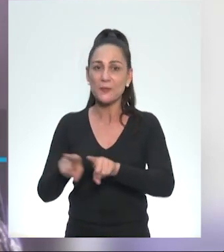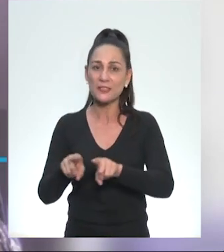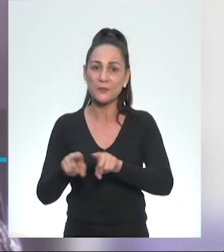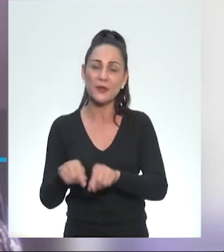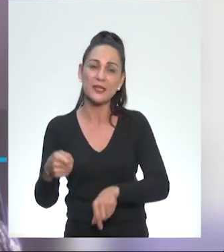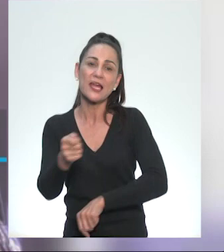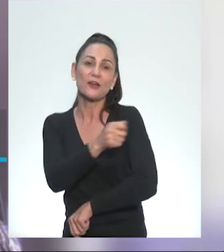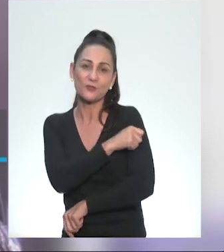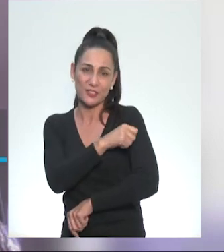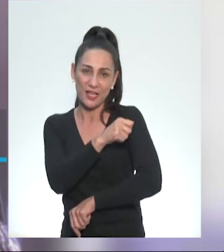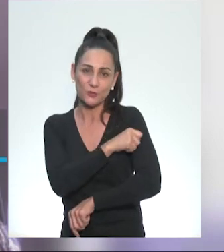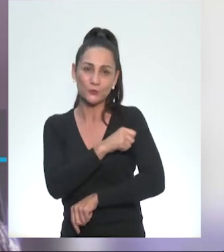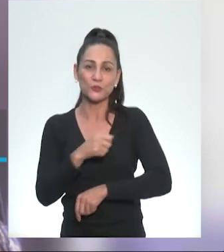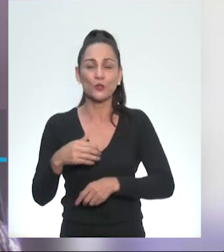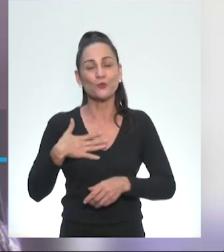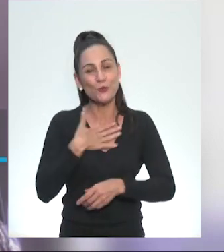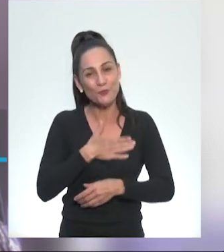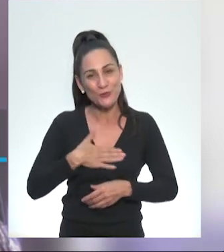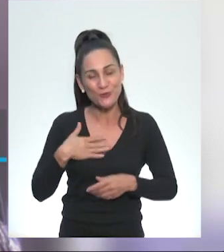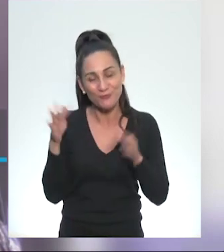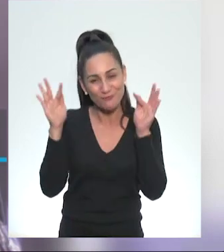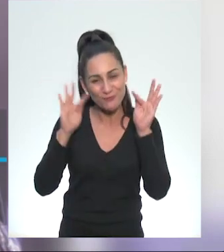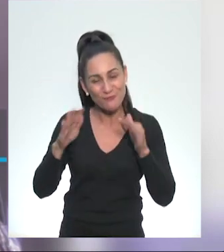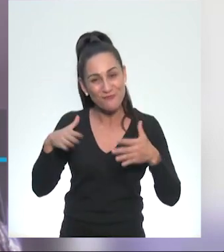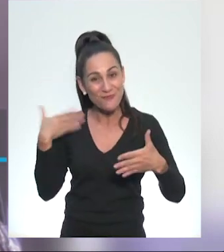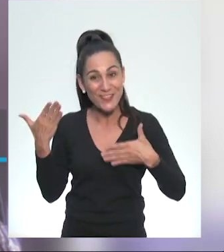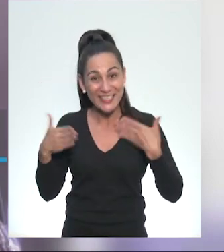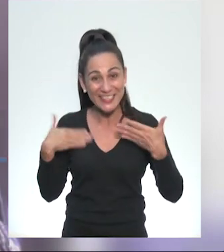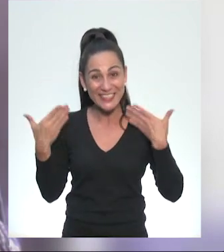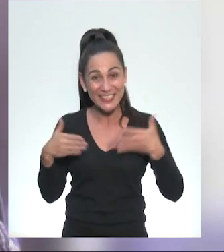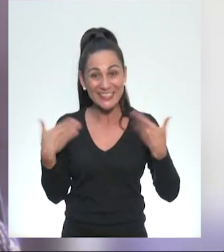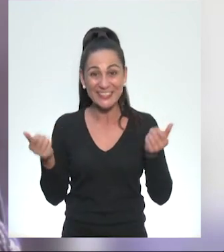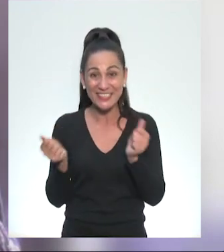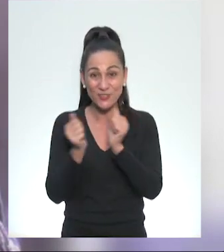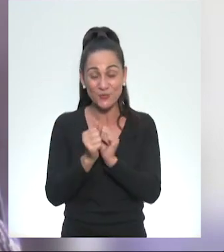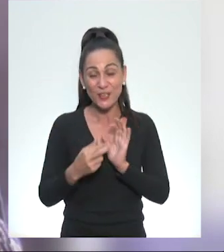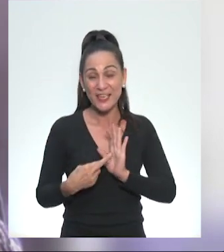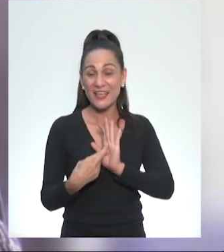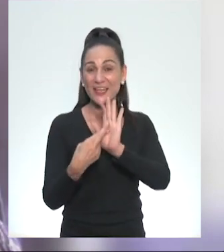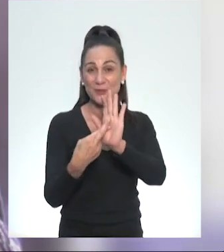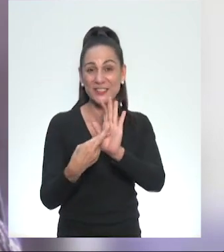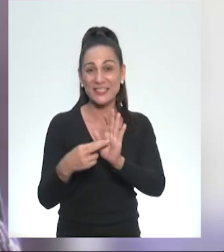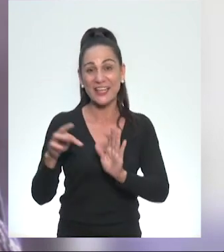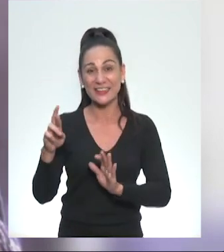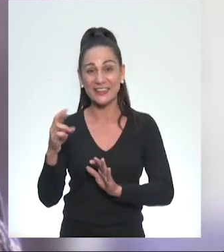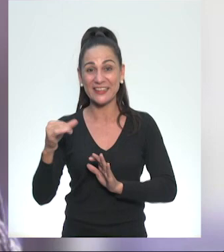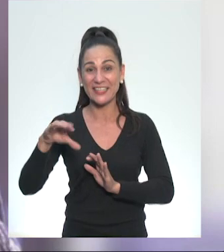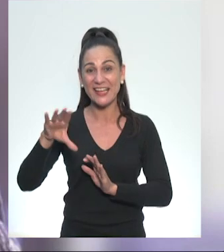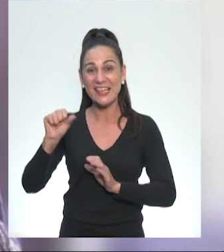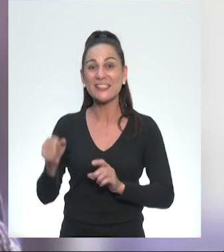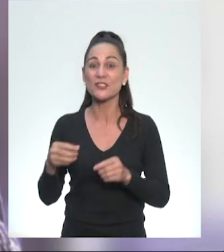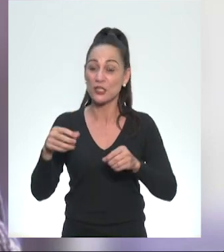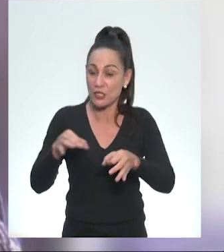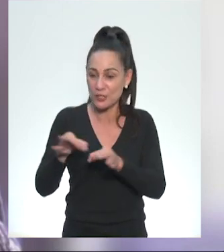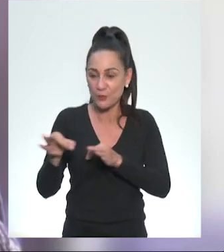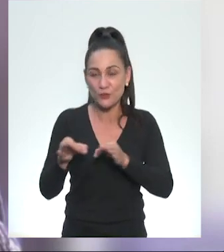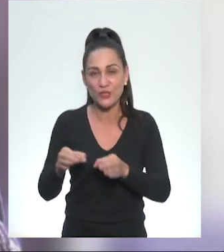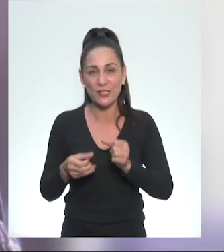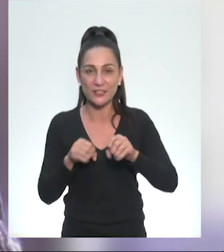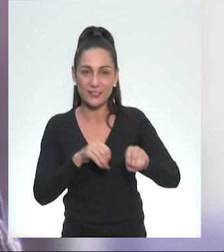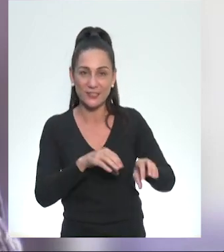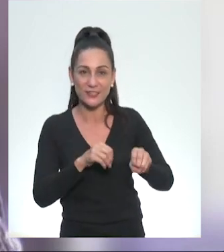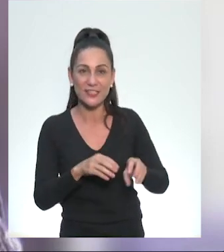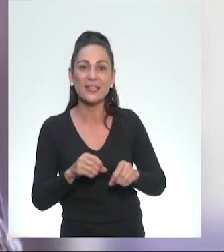Então estou bem contente de estar aqui como representante da Trace, né? Como a Naomi comentou, que eu estou nesse projeto de educação do